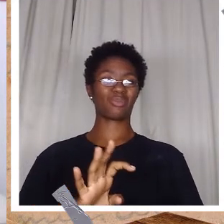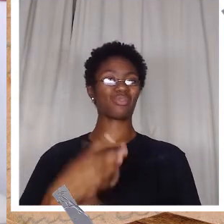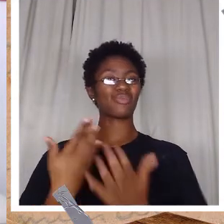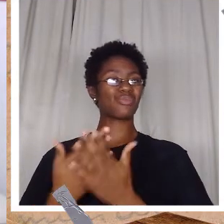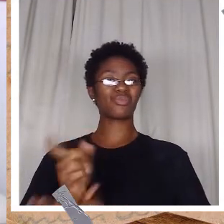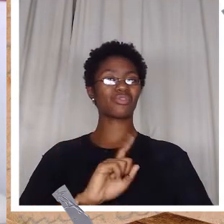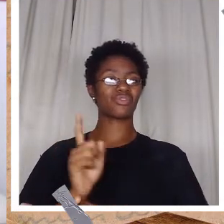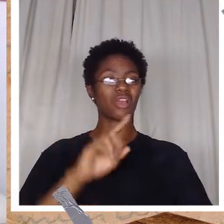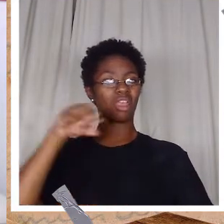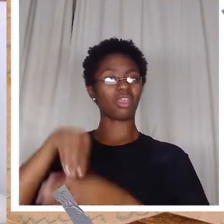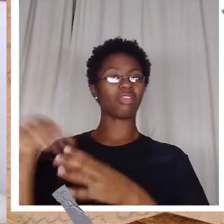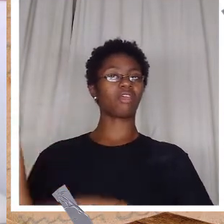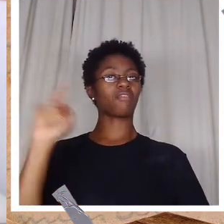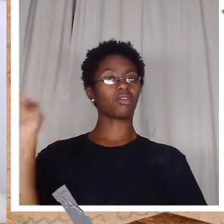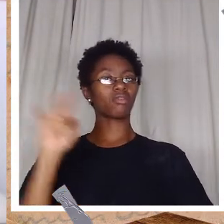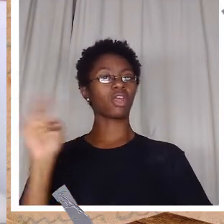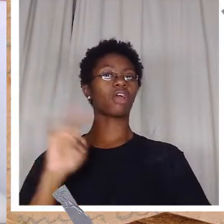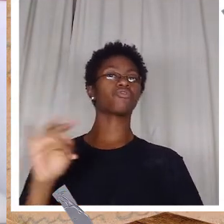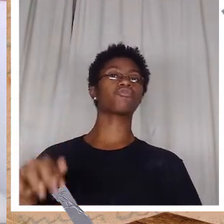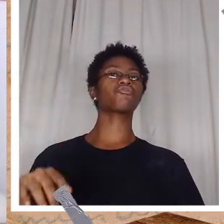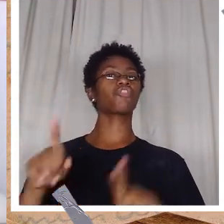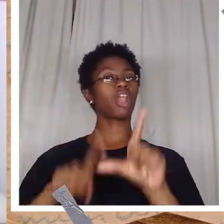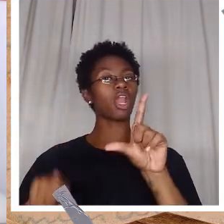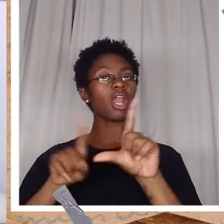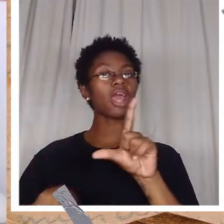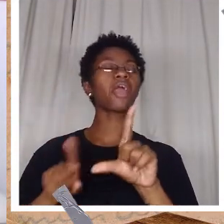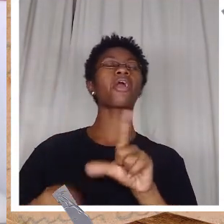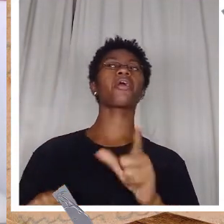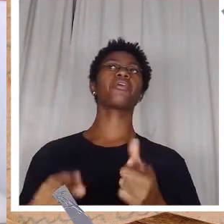faculdades de